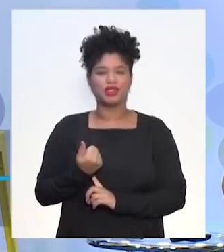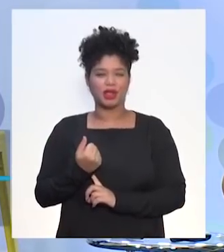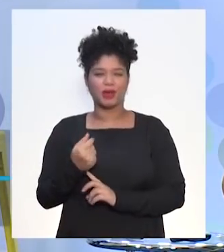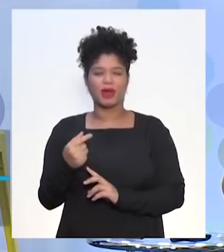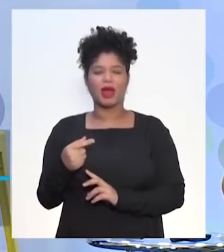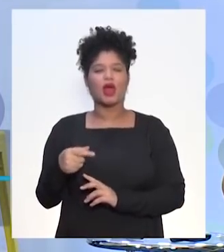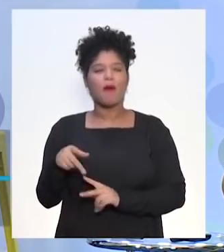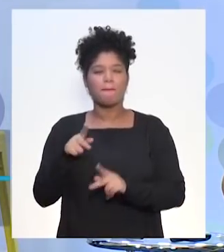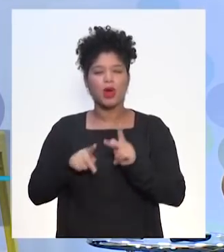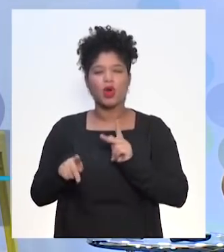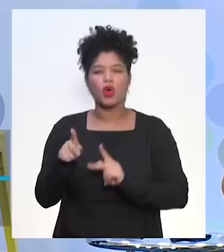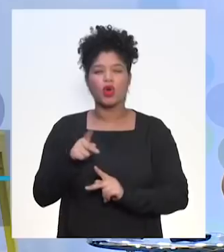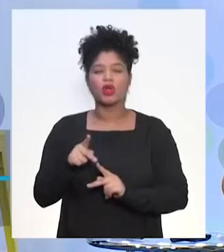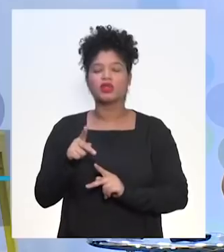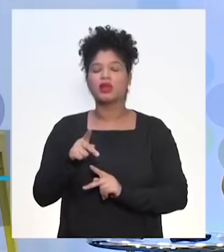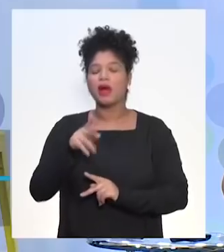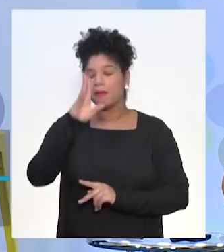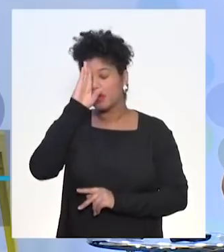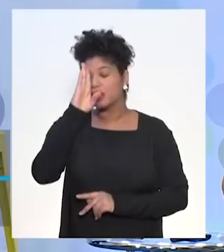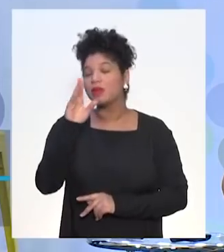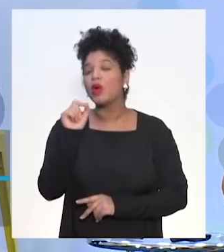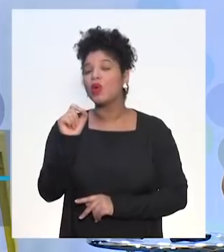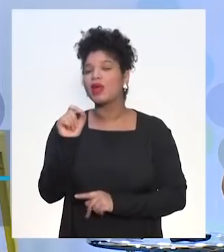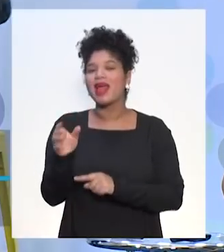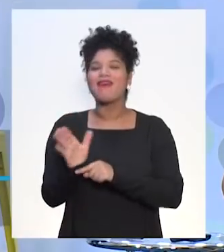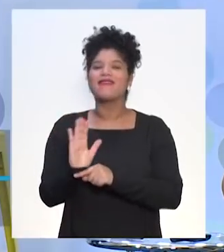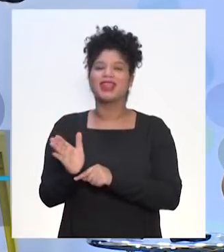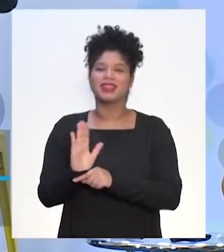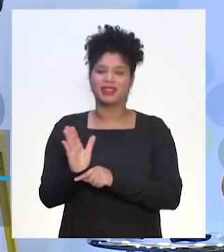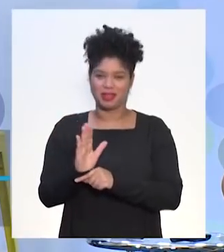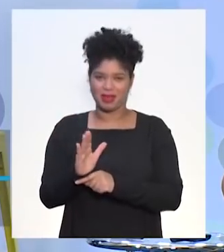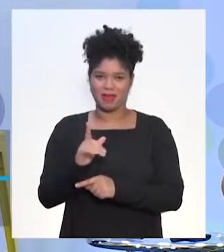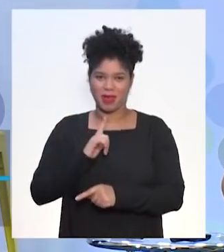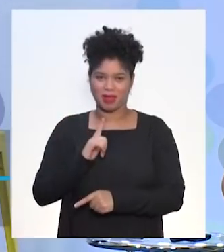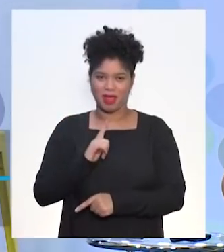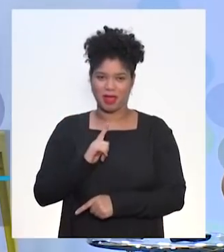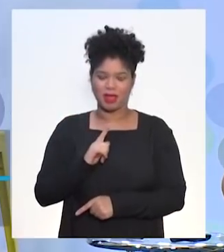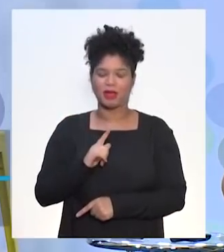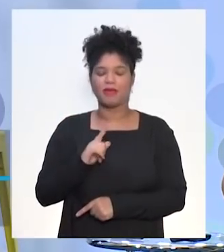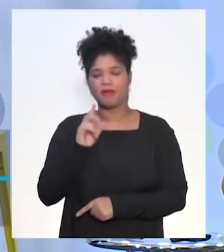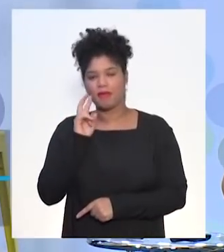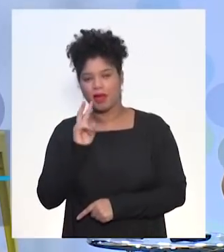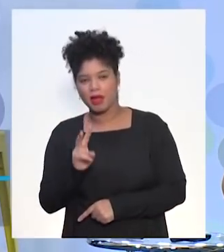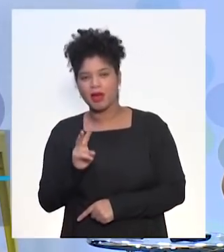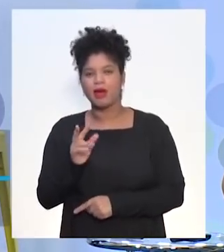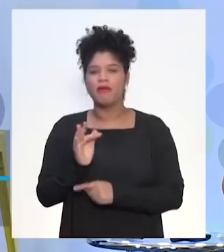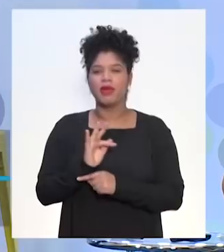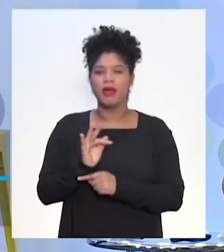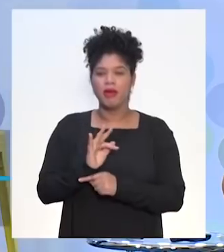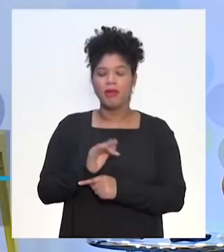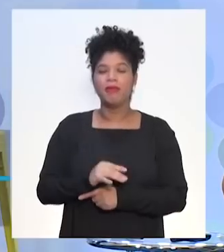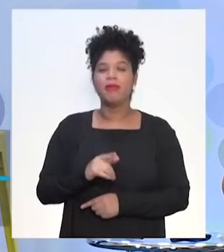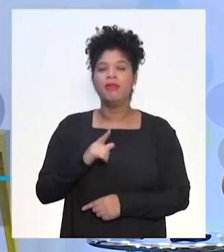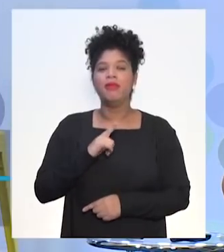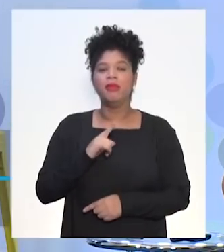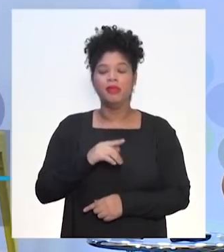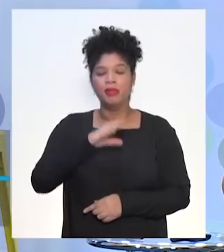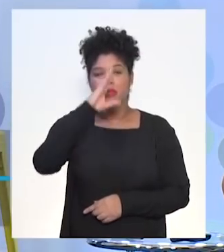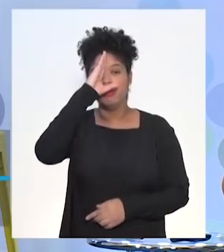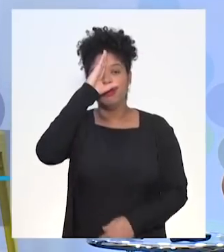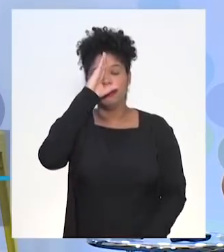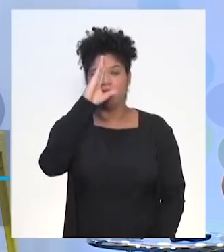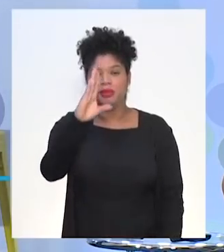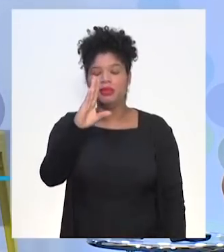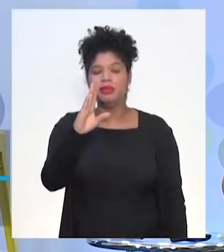da época, que é o cinema, de alguma forma, a estética do expressionismo alemão, que foi a